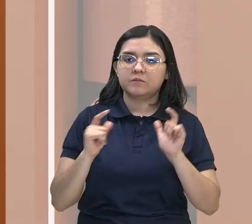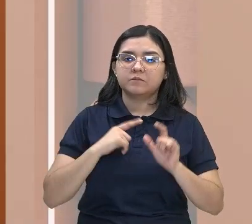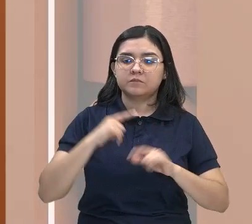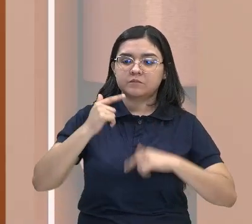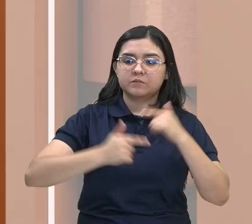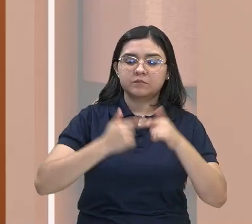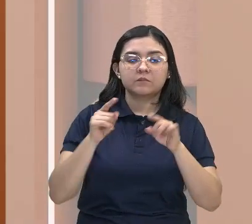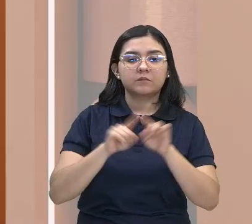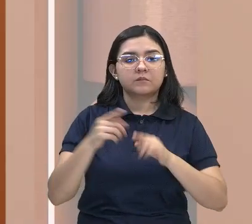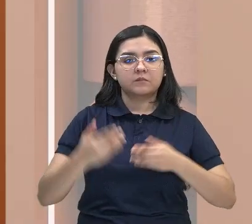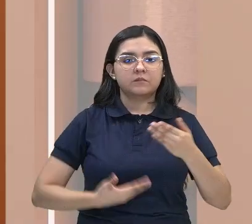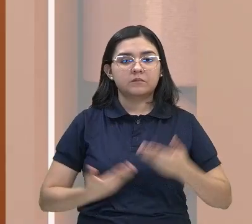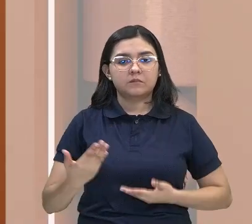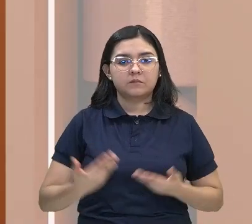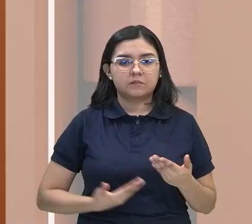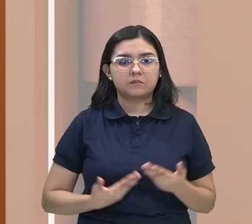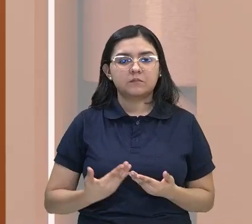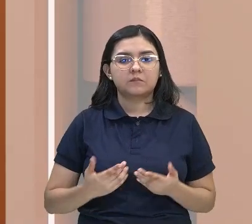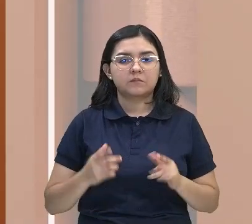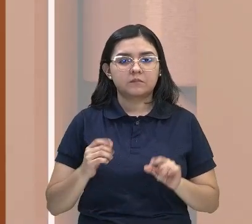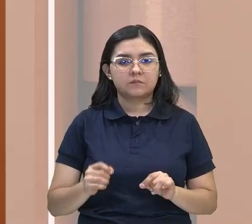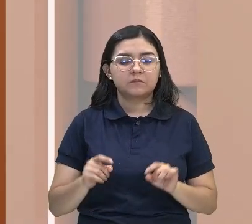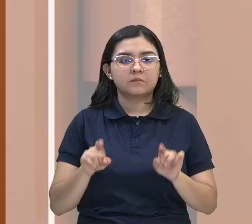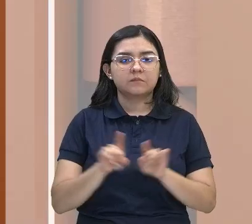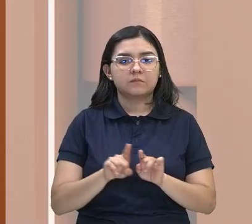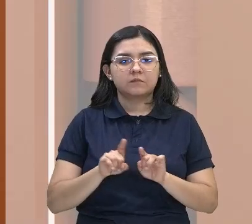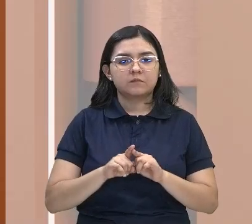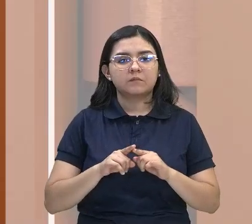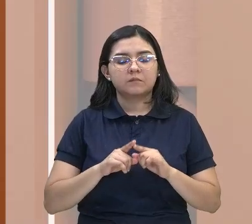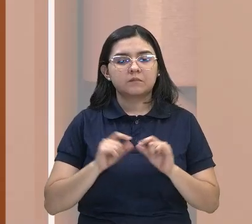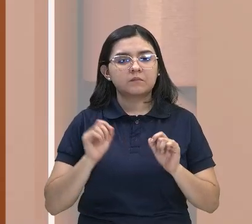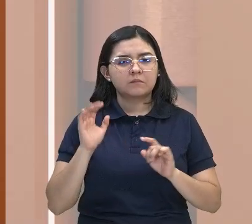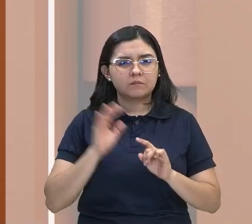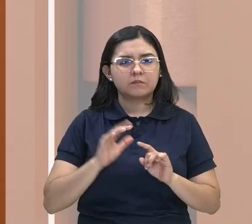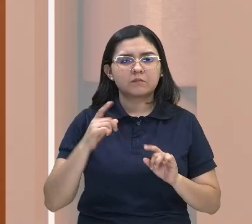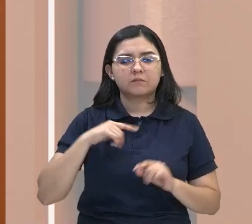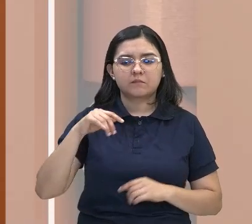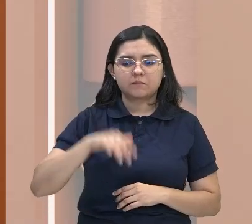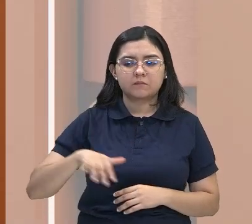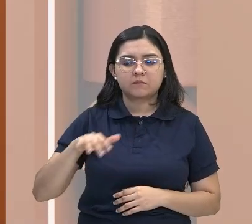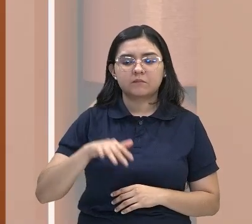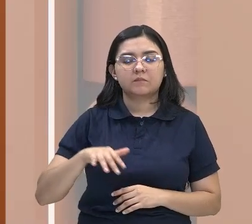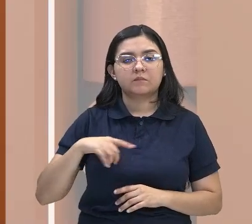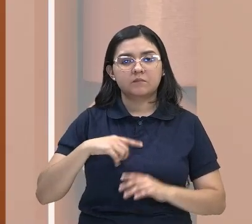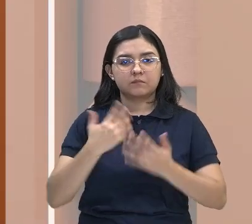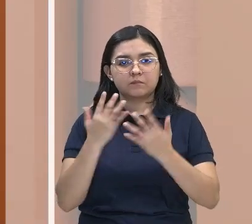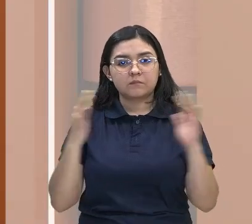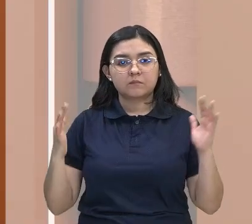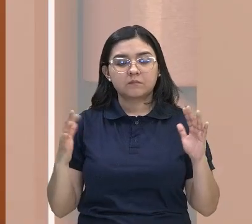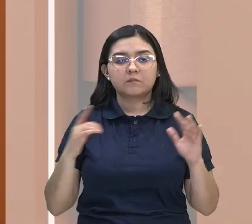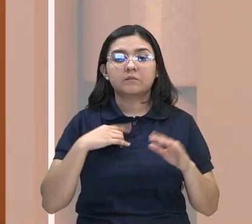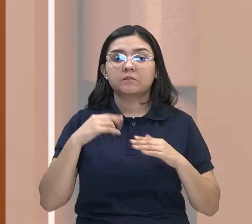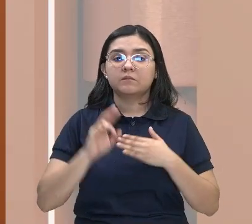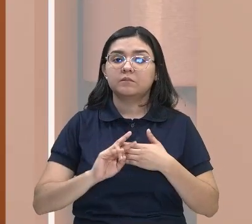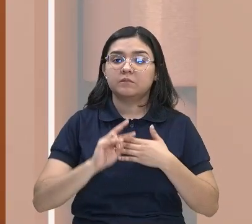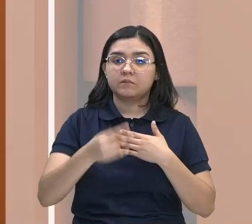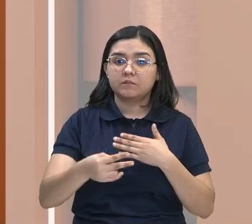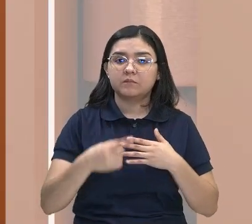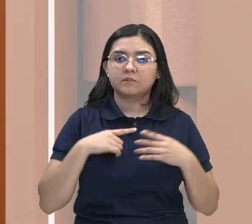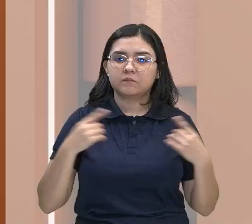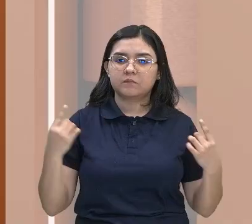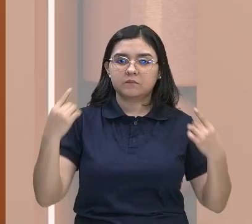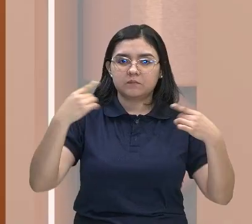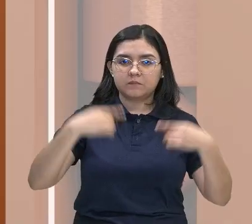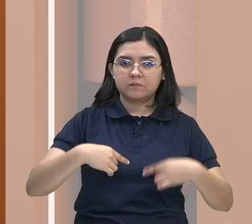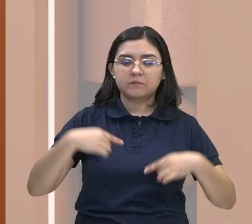serviços exerce uma pressão muito forte sobre o meio ambiente, resultando em desafios,